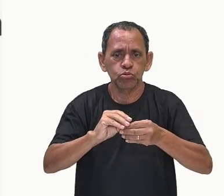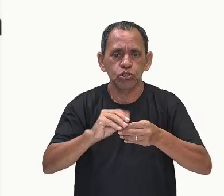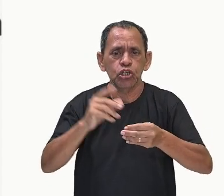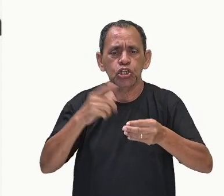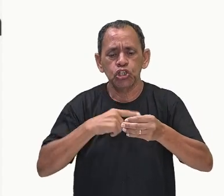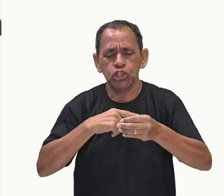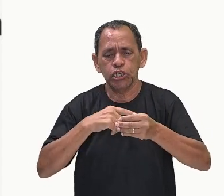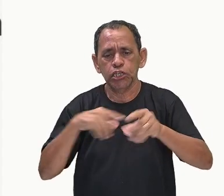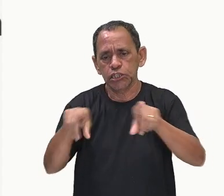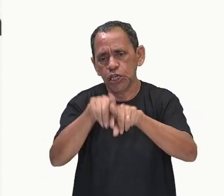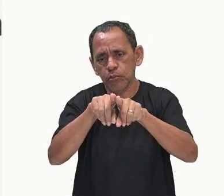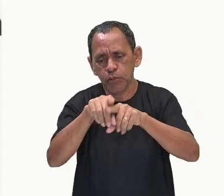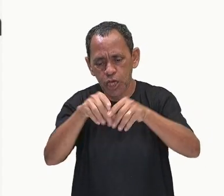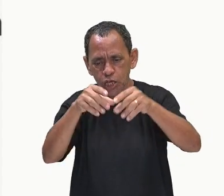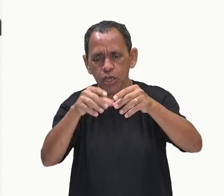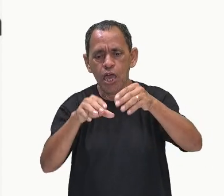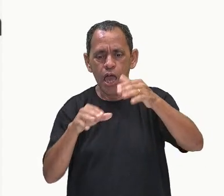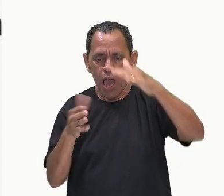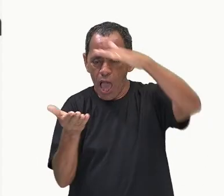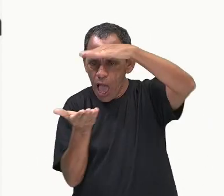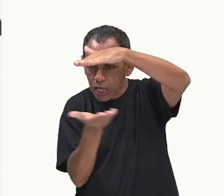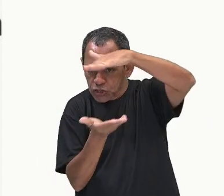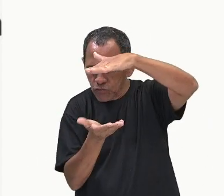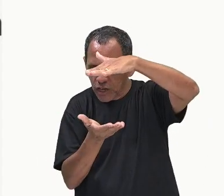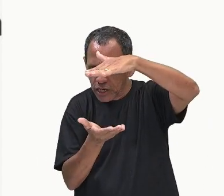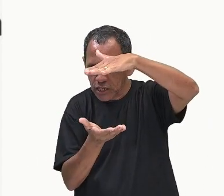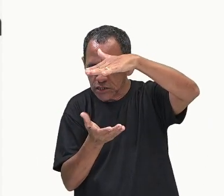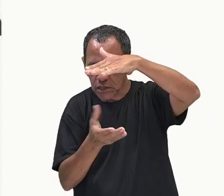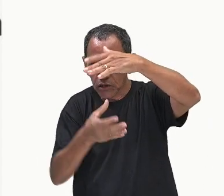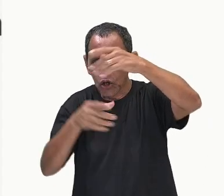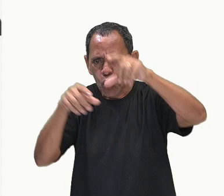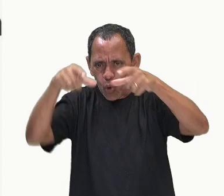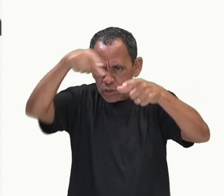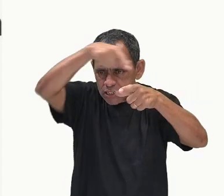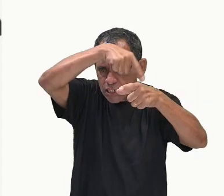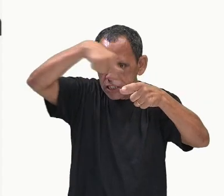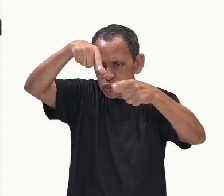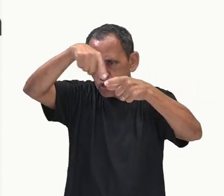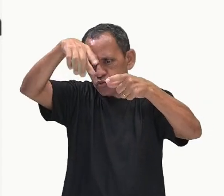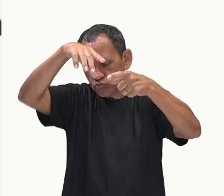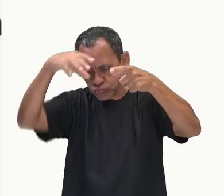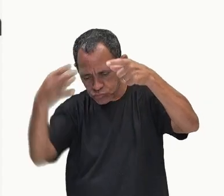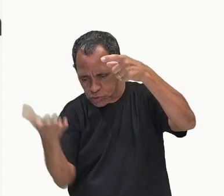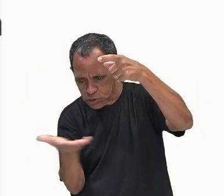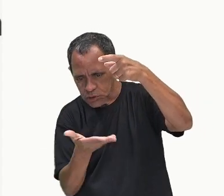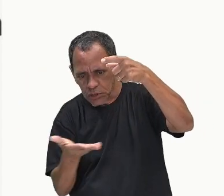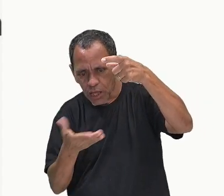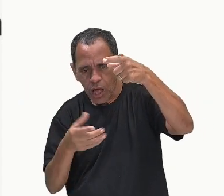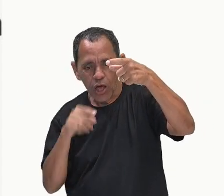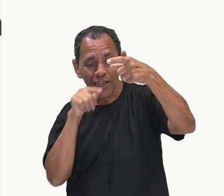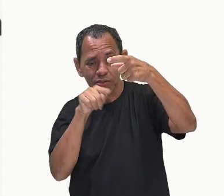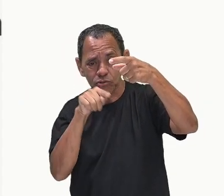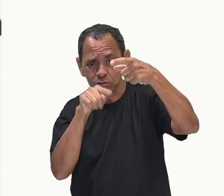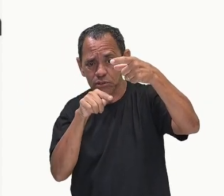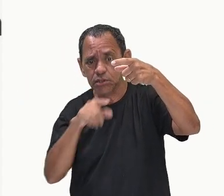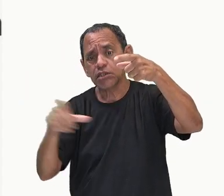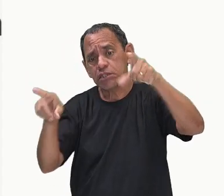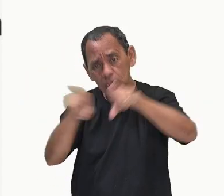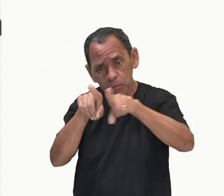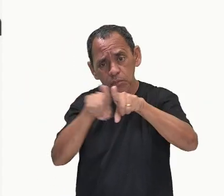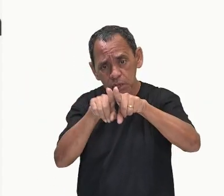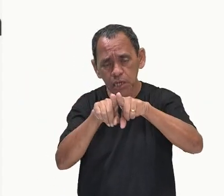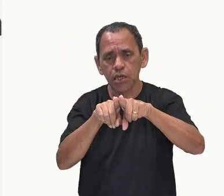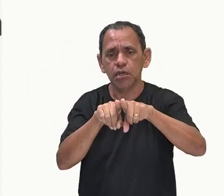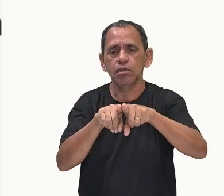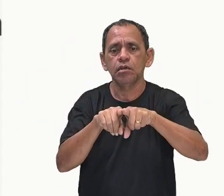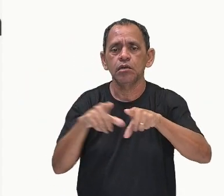entre os dois, tá? É o que vai formar o nosso cilindro, tá bom? Que é exatamente o que nós